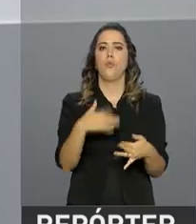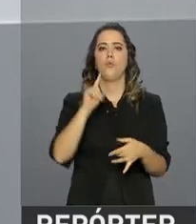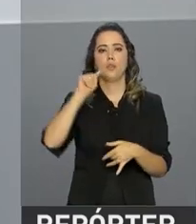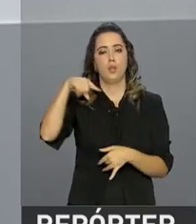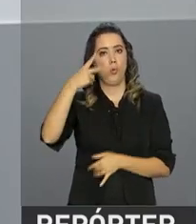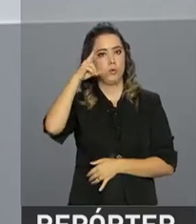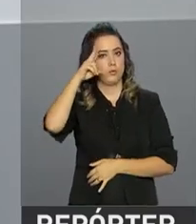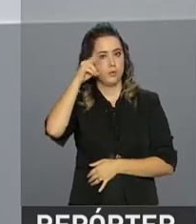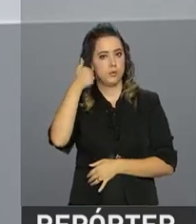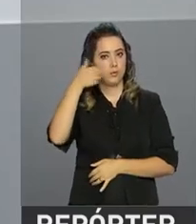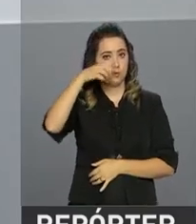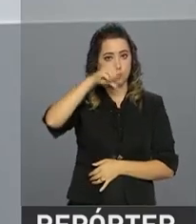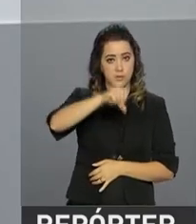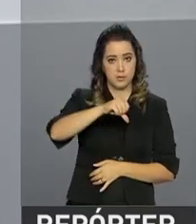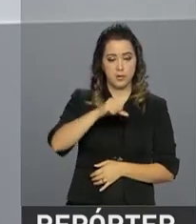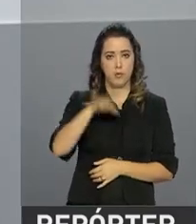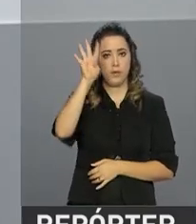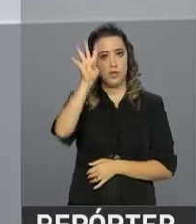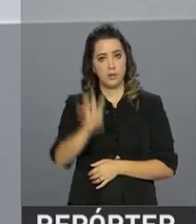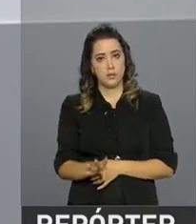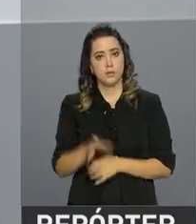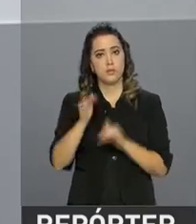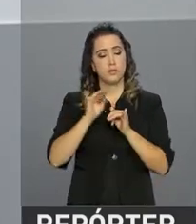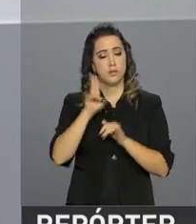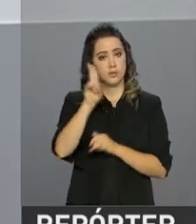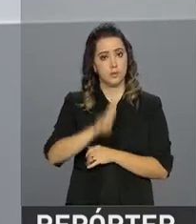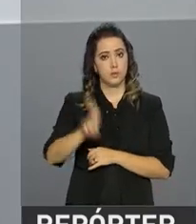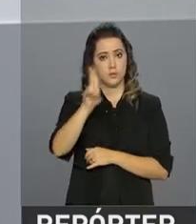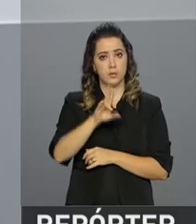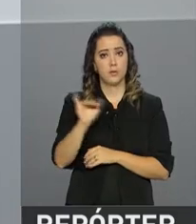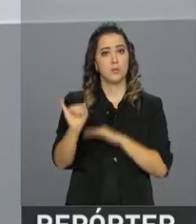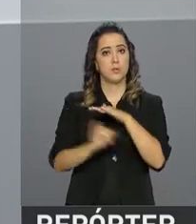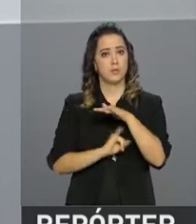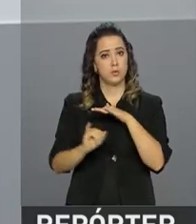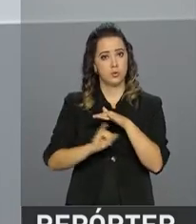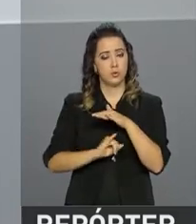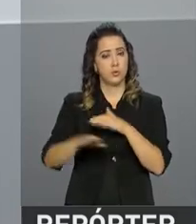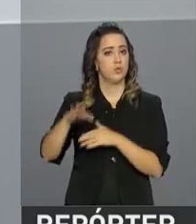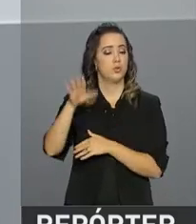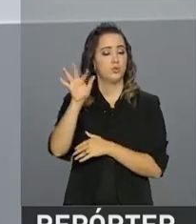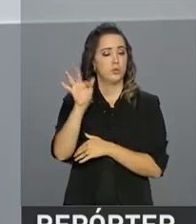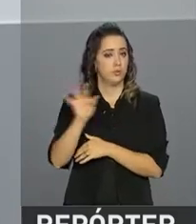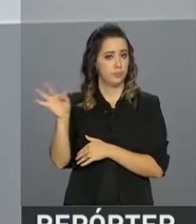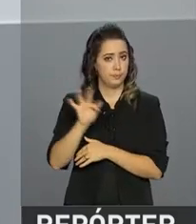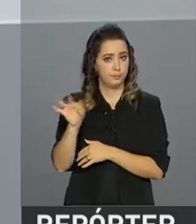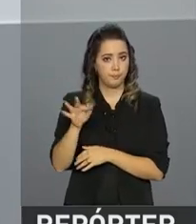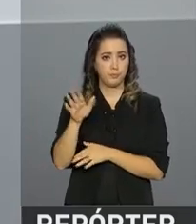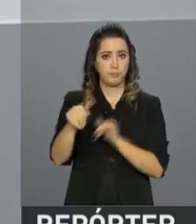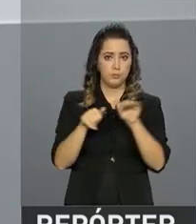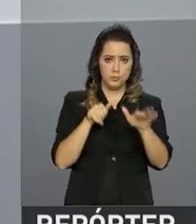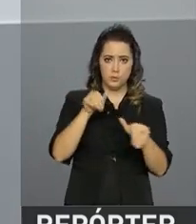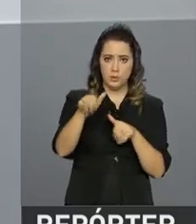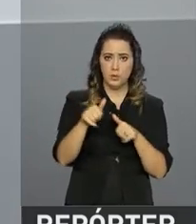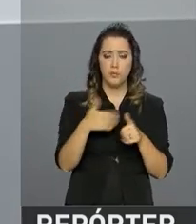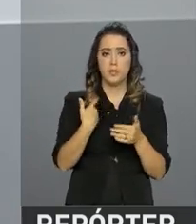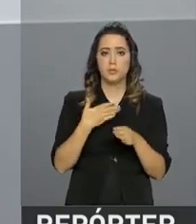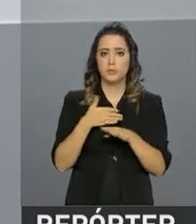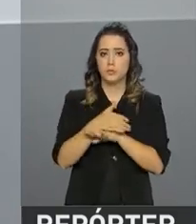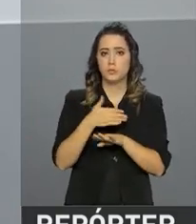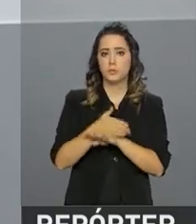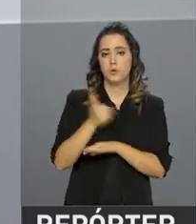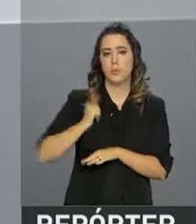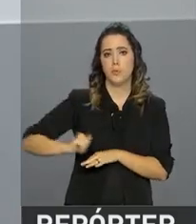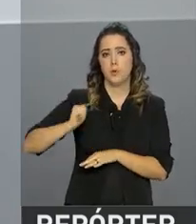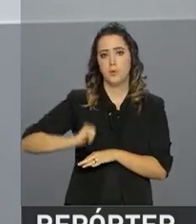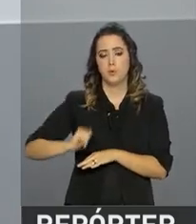segunda feira dia 19 a lista vai ser utilizada pelas instituições de ensino superior a convocação para preenchimento de bolsas